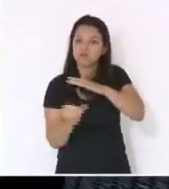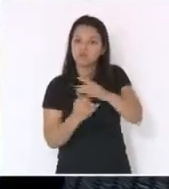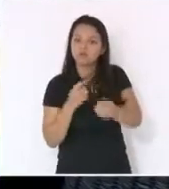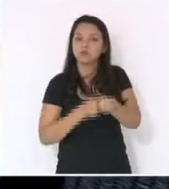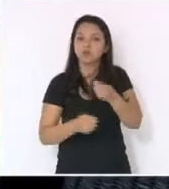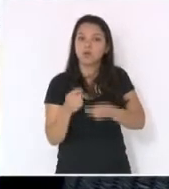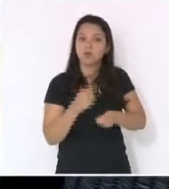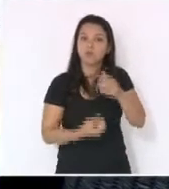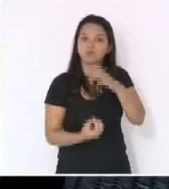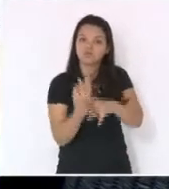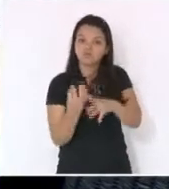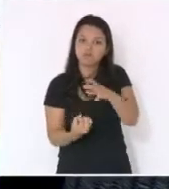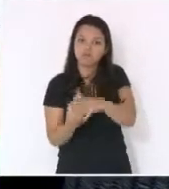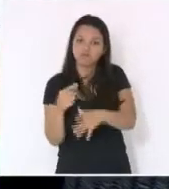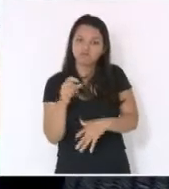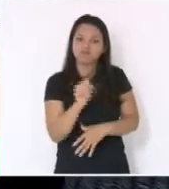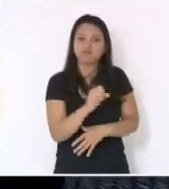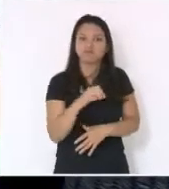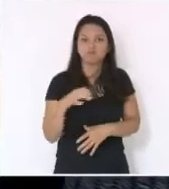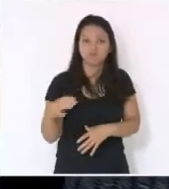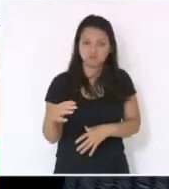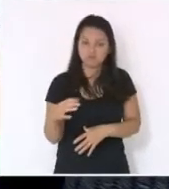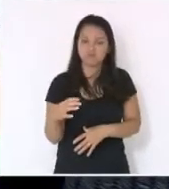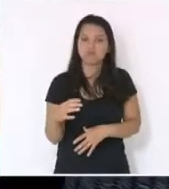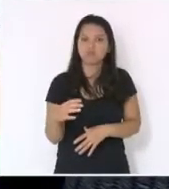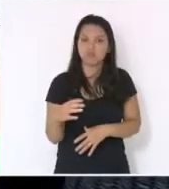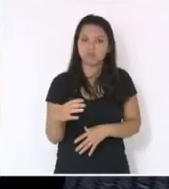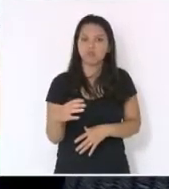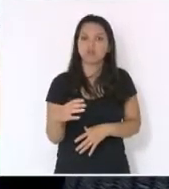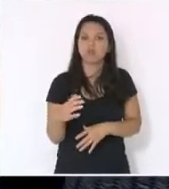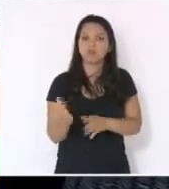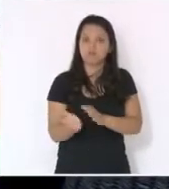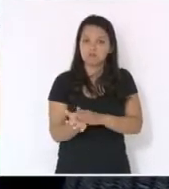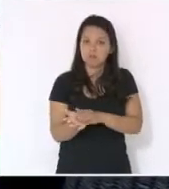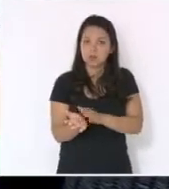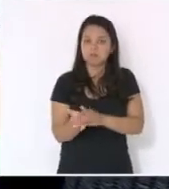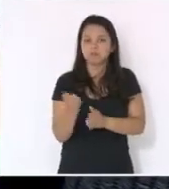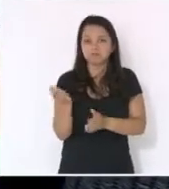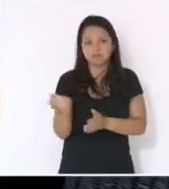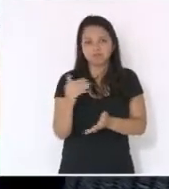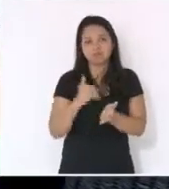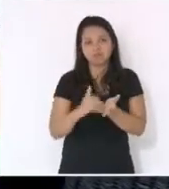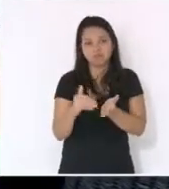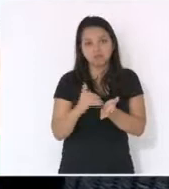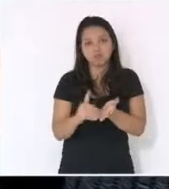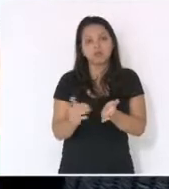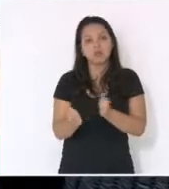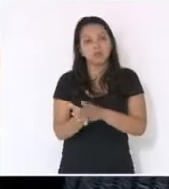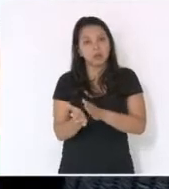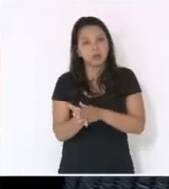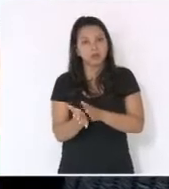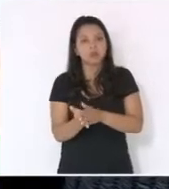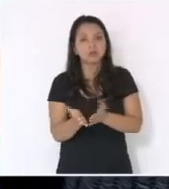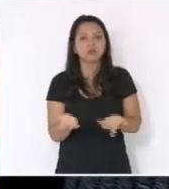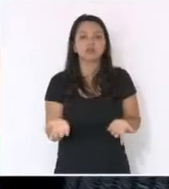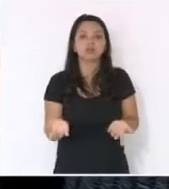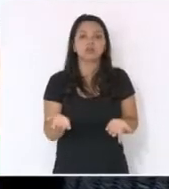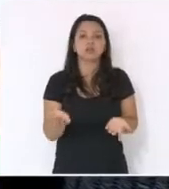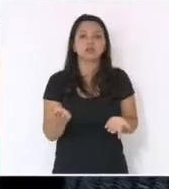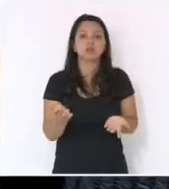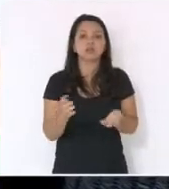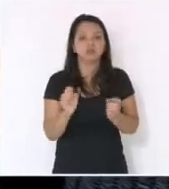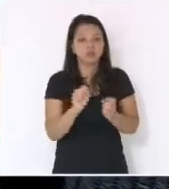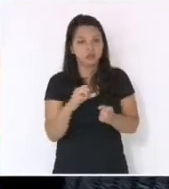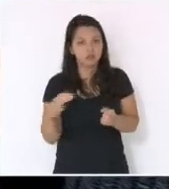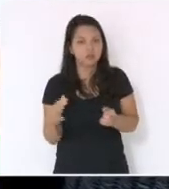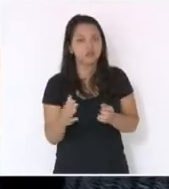de Santa Catarina, para vir reconhecer o secretário. Então, parabéns a Santa Catarina, ao secretário, e parabéns